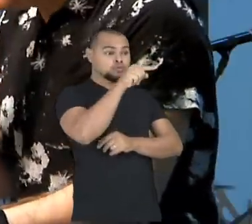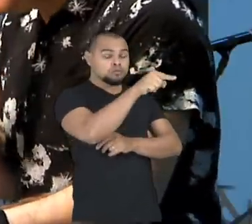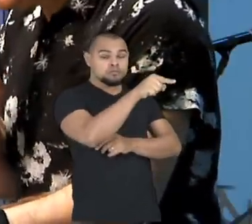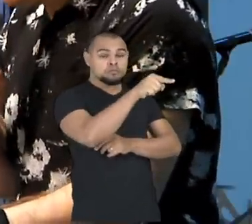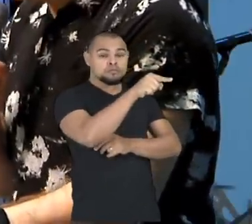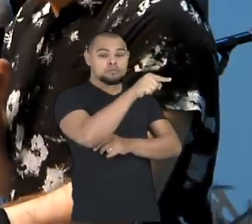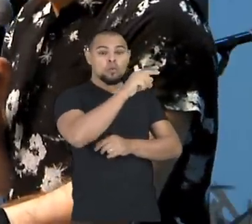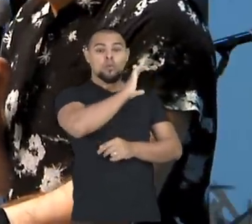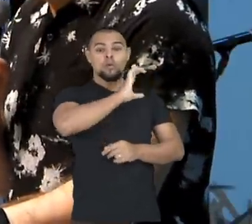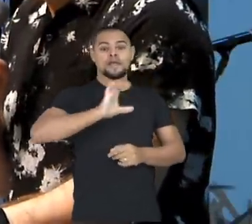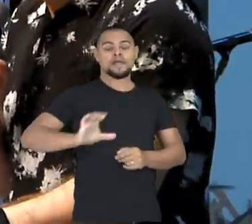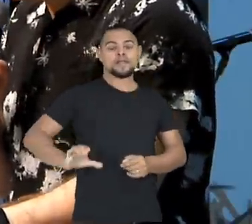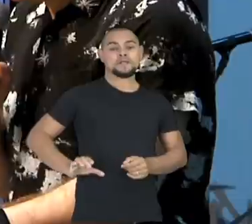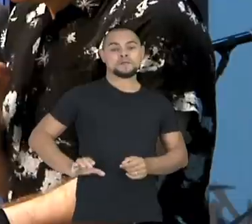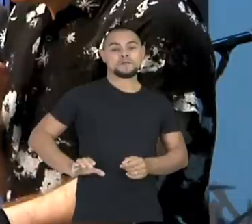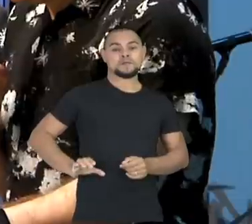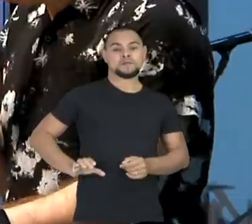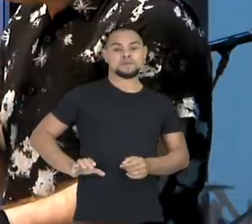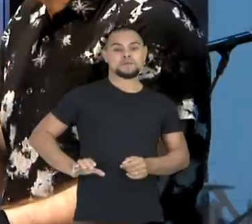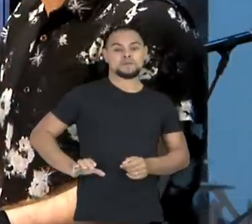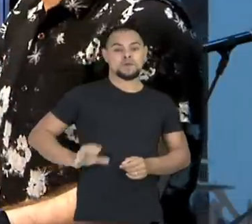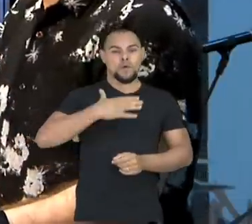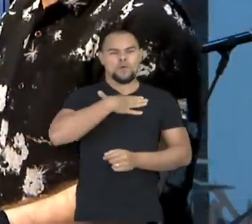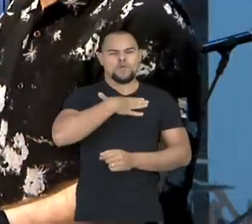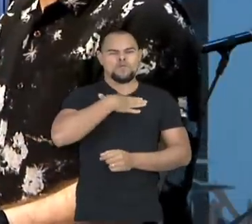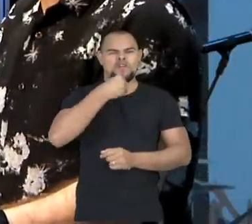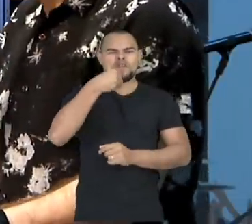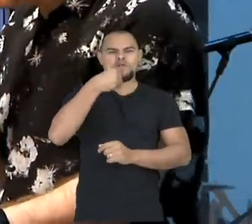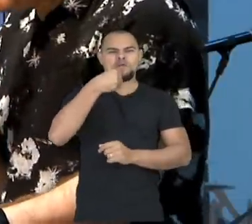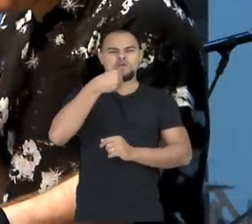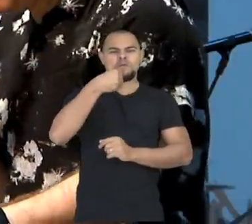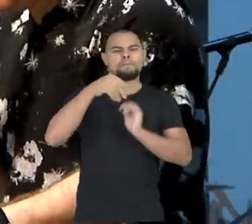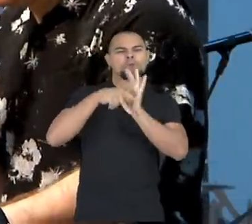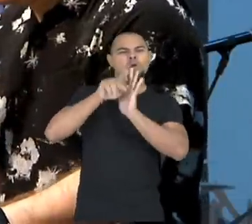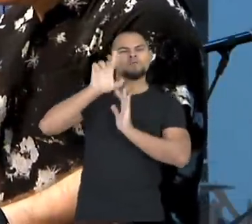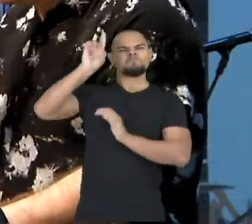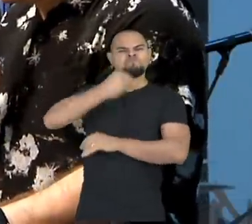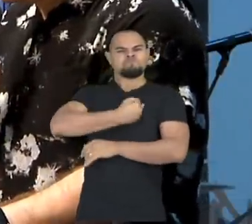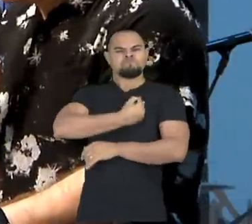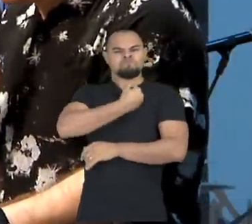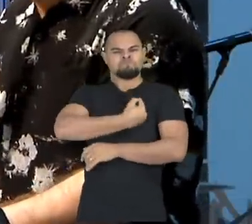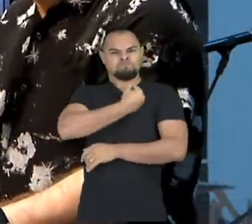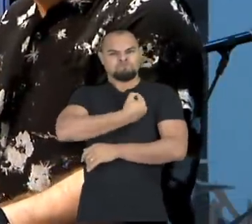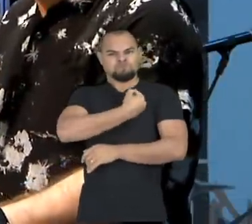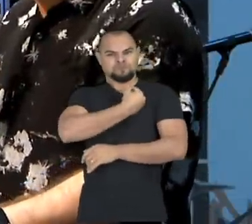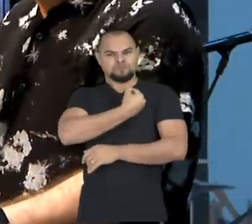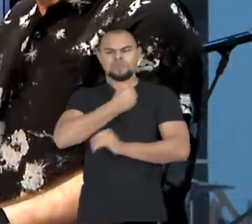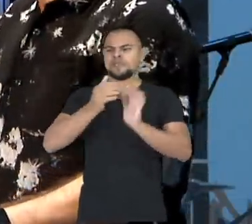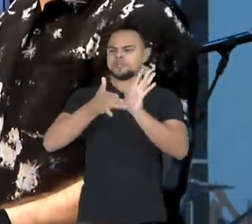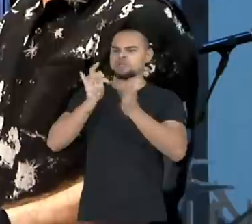o Cristo, o Filho do Deus vivo. Respondeu Jesus: Feliz é